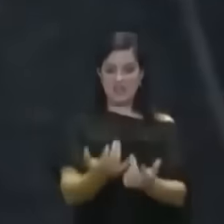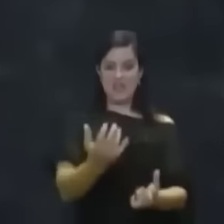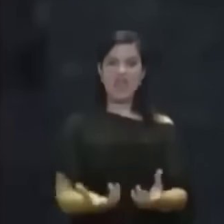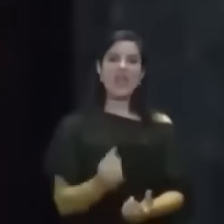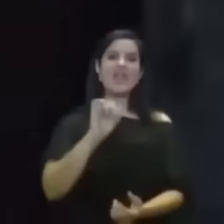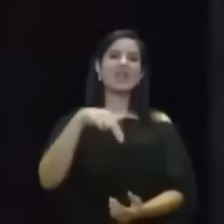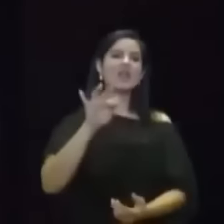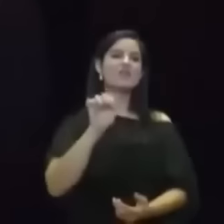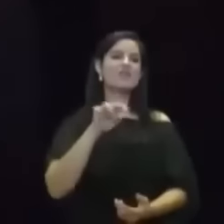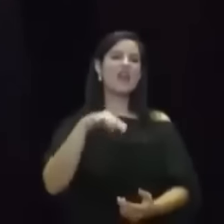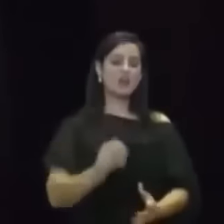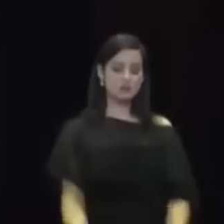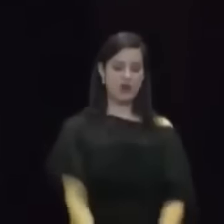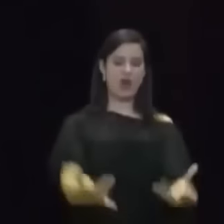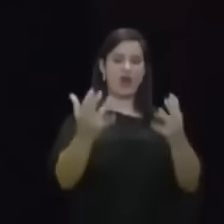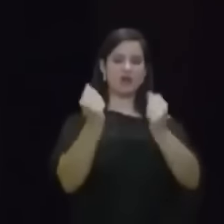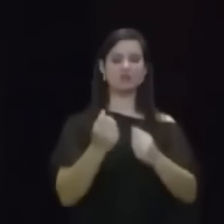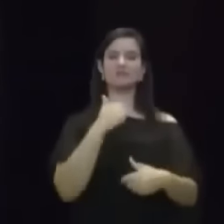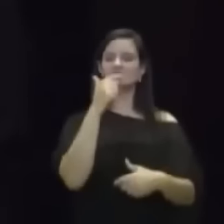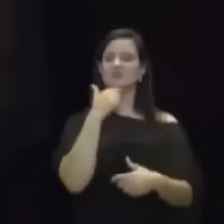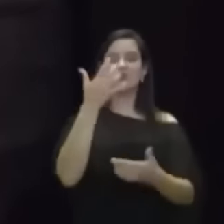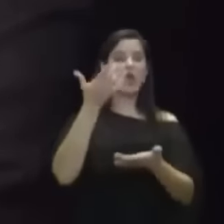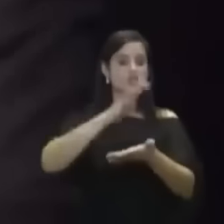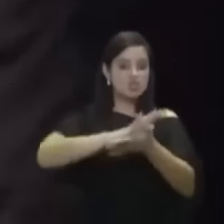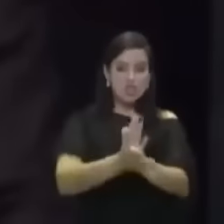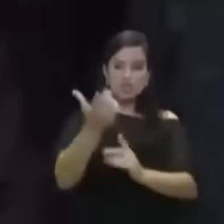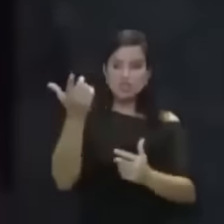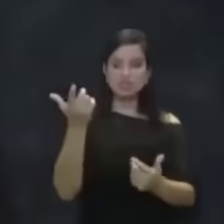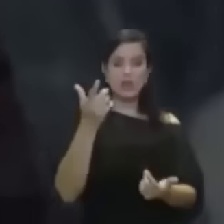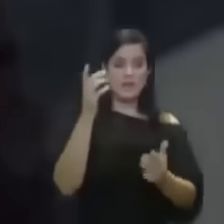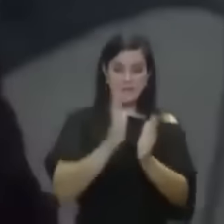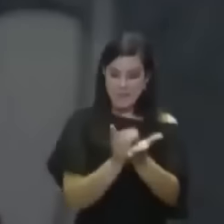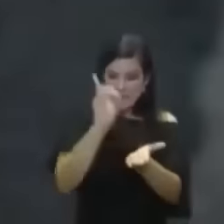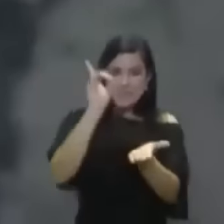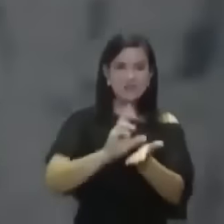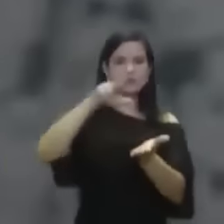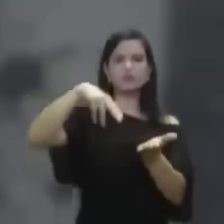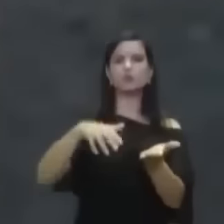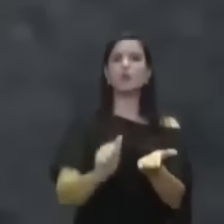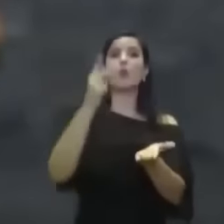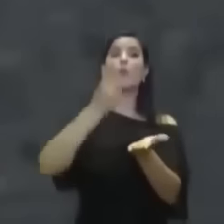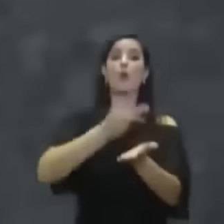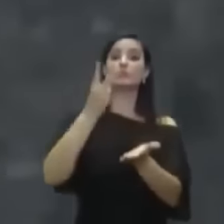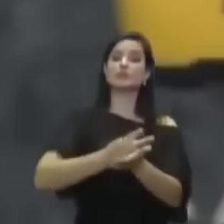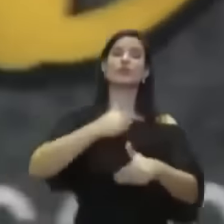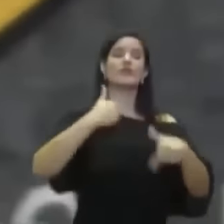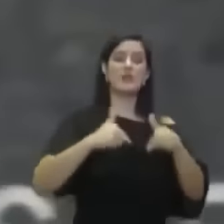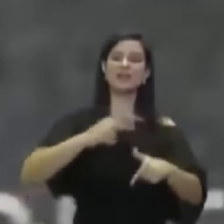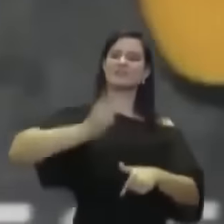a eterna palavra de Deus. Ela continuará operando, ela continuará ecoando, ela continuará realizando a sua